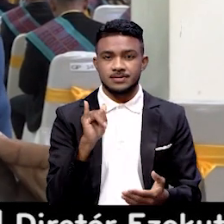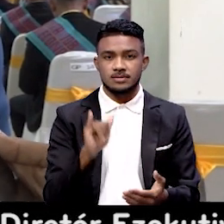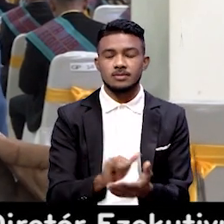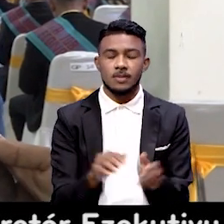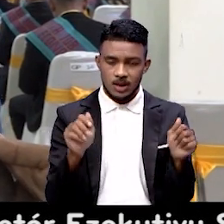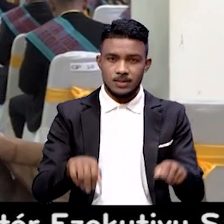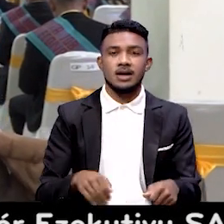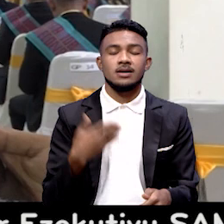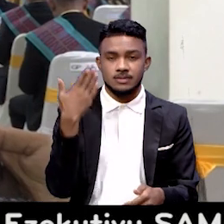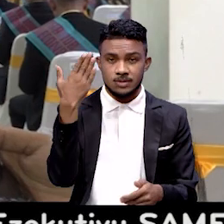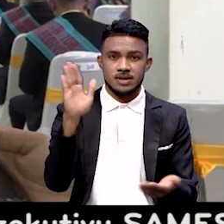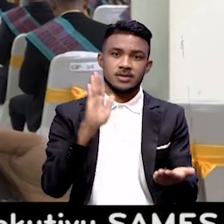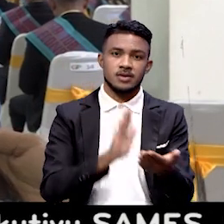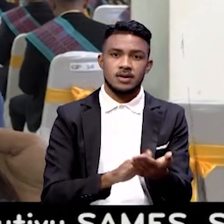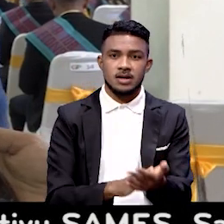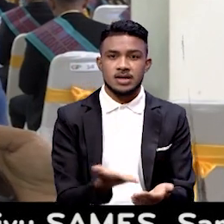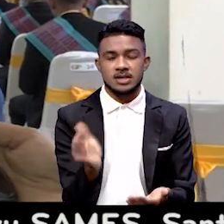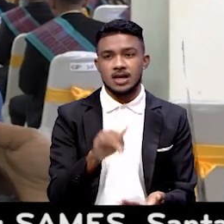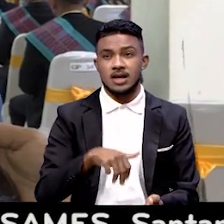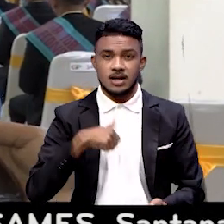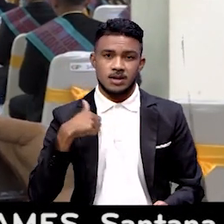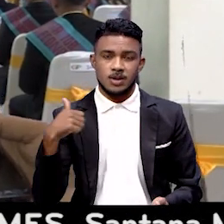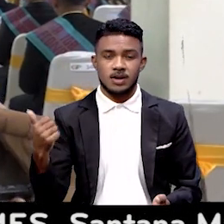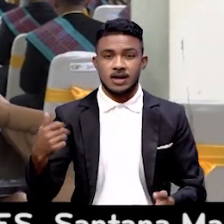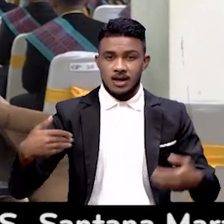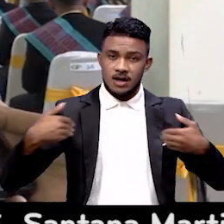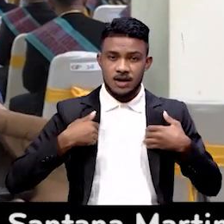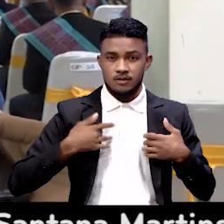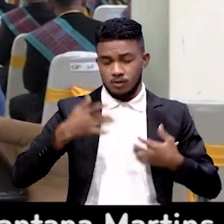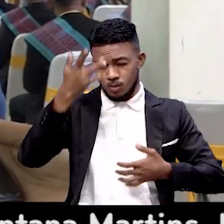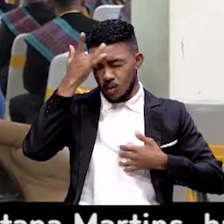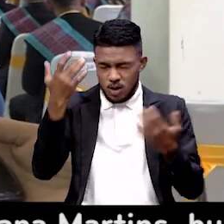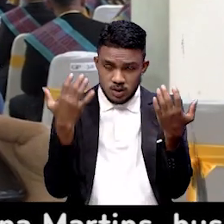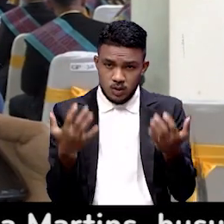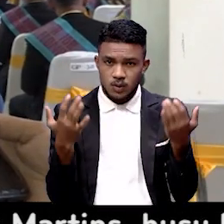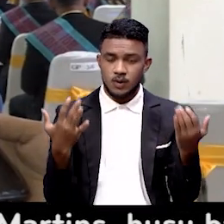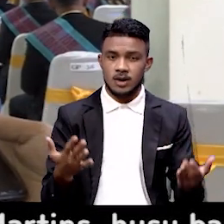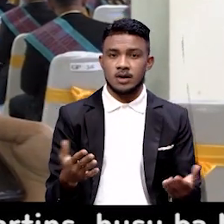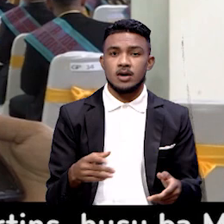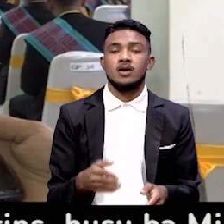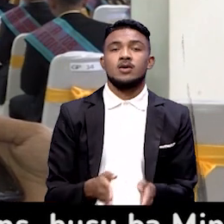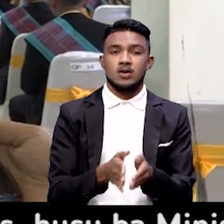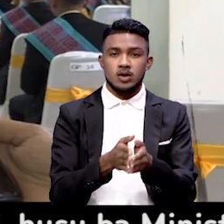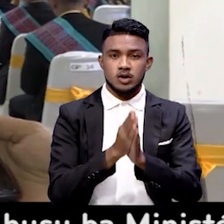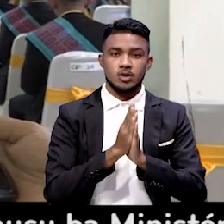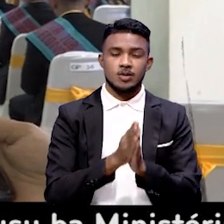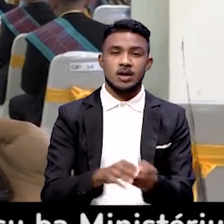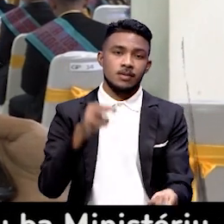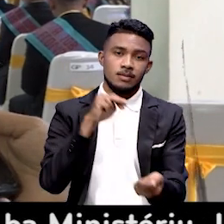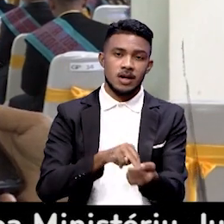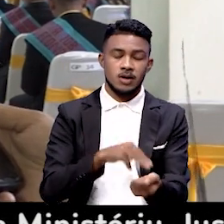bela tama sira ne be mak iha moras todan sira bel bahuso atestado médico ba iha centro